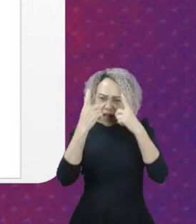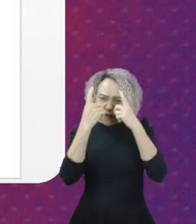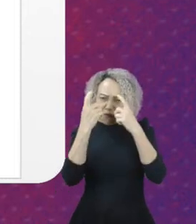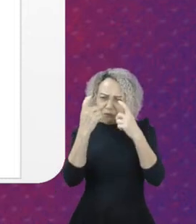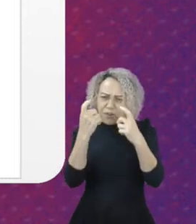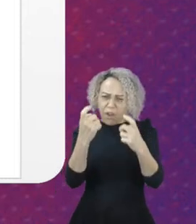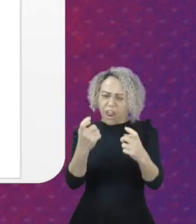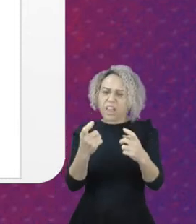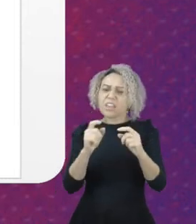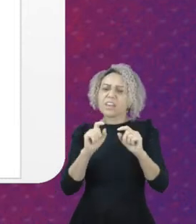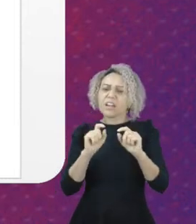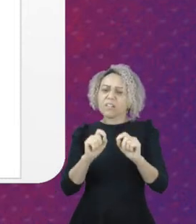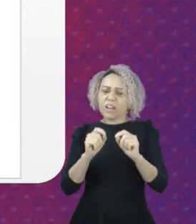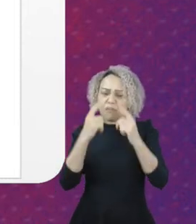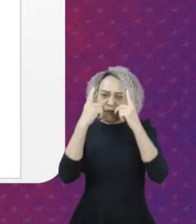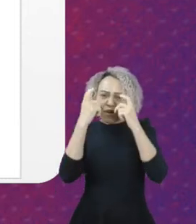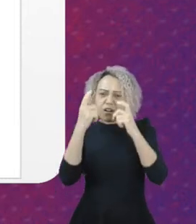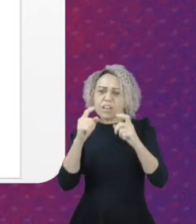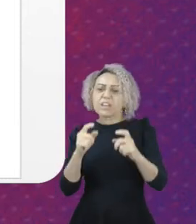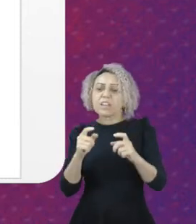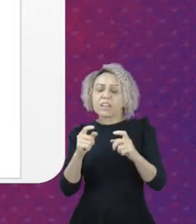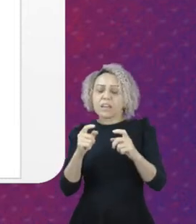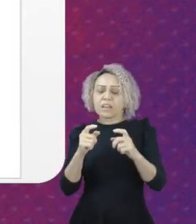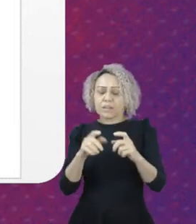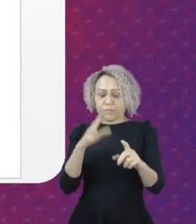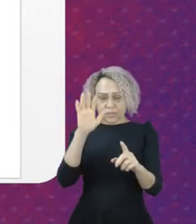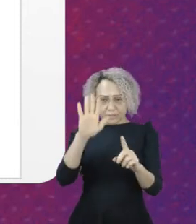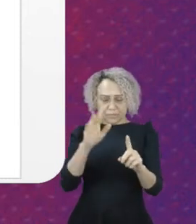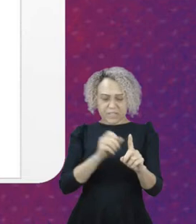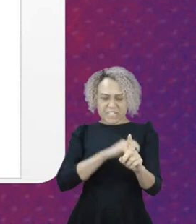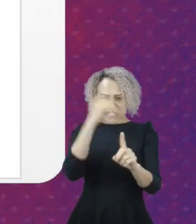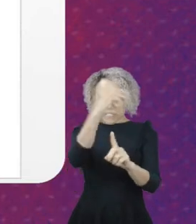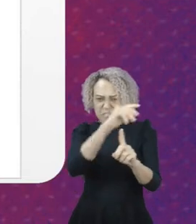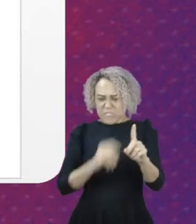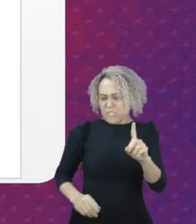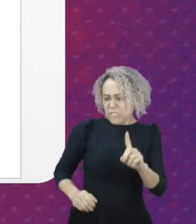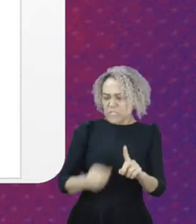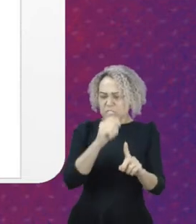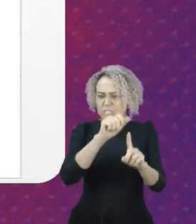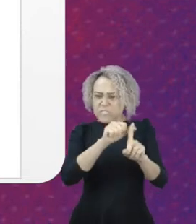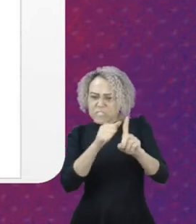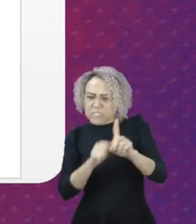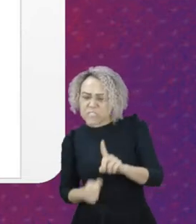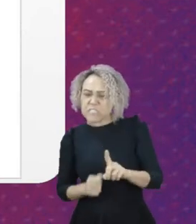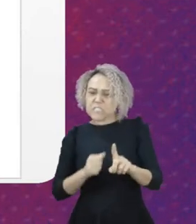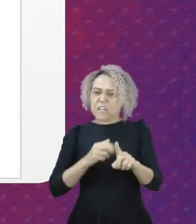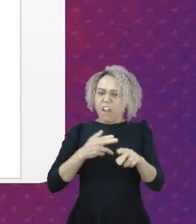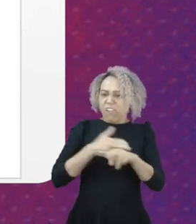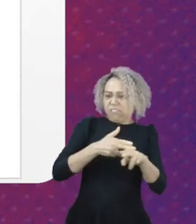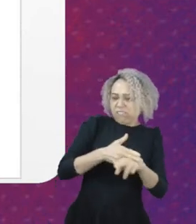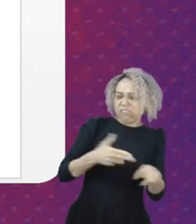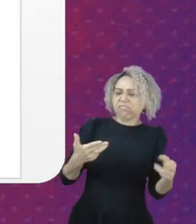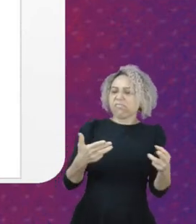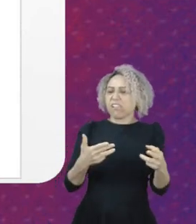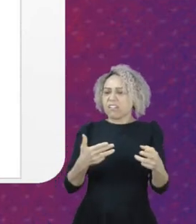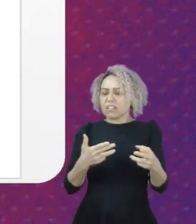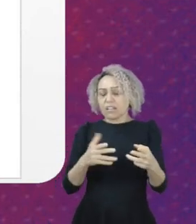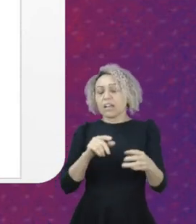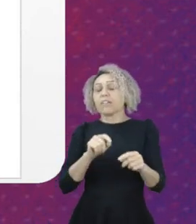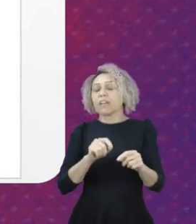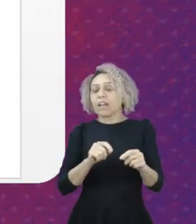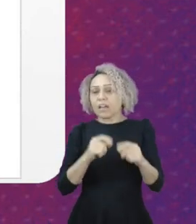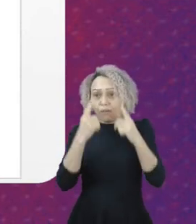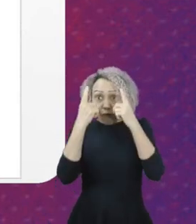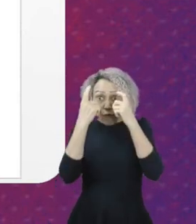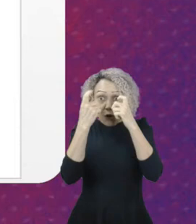ela é a violência que a gente chama de visível. E a violência sexual, que são atos ou tentativas